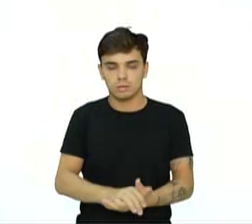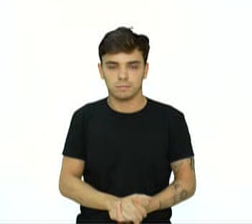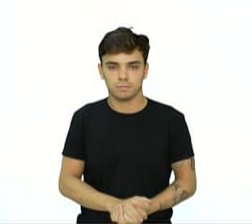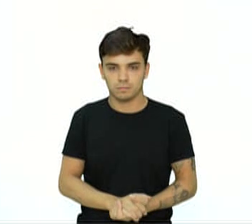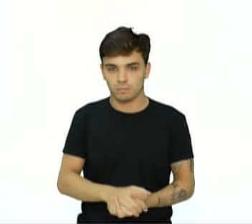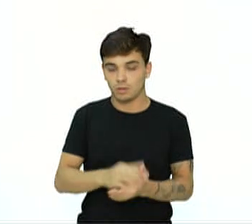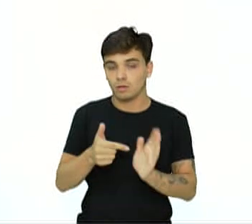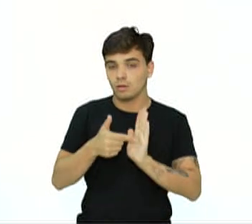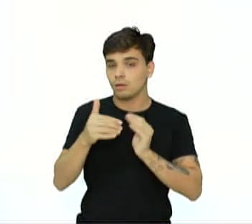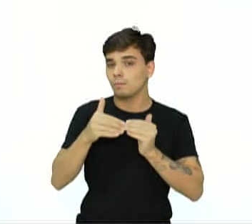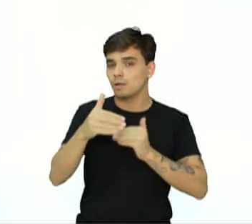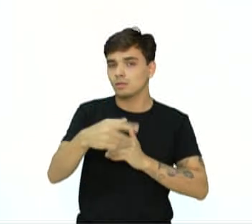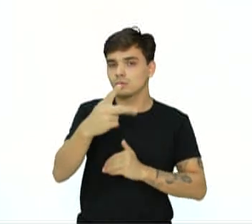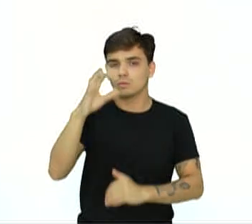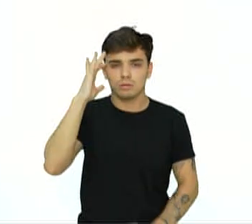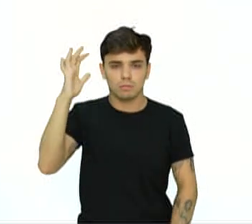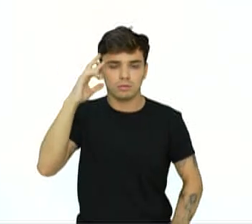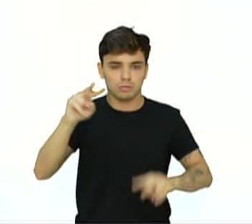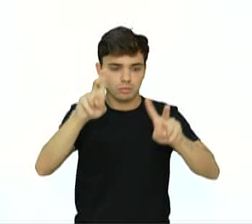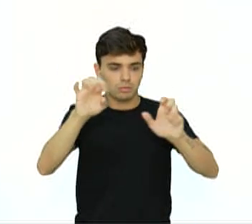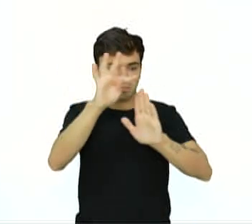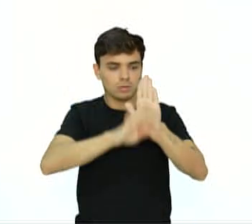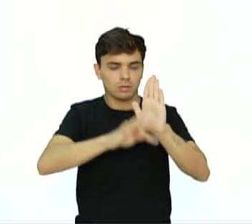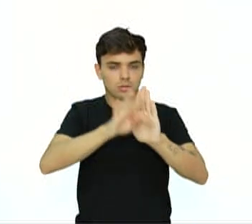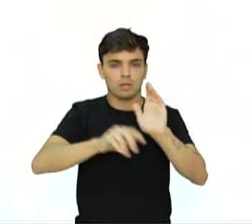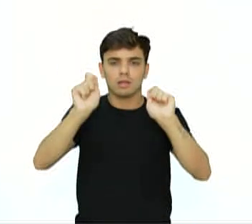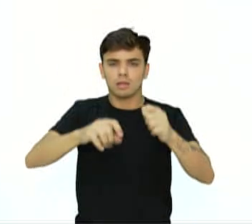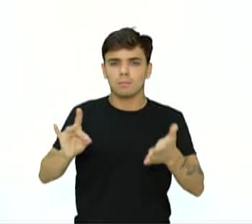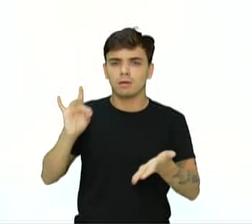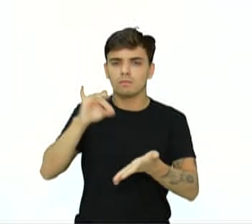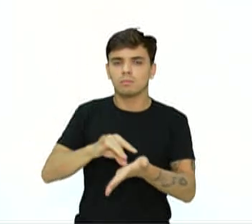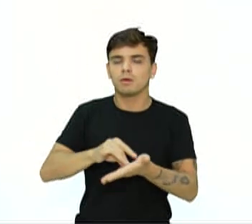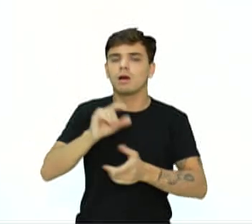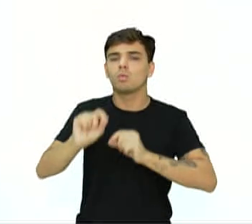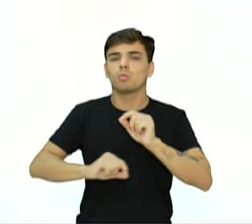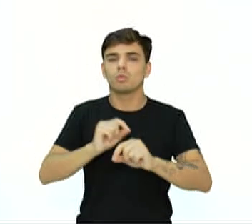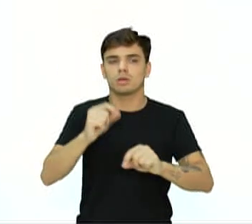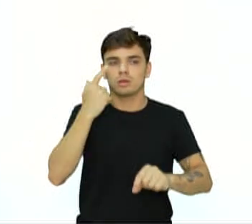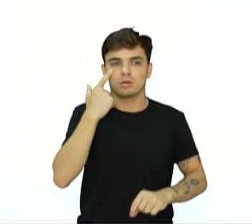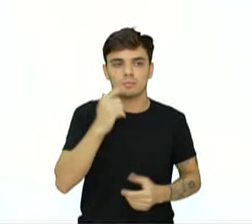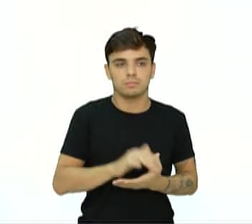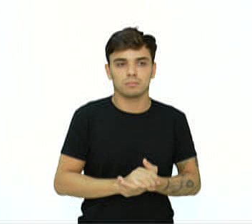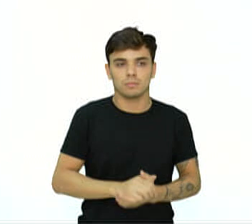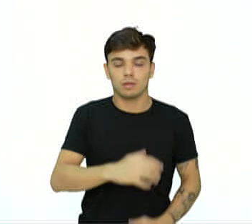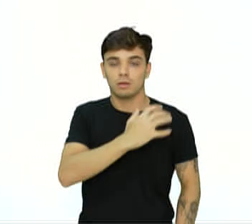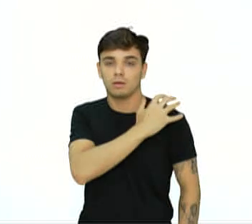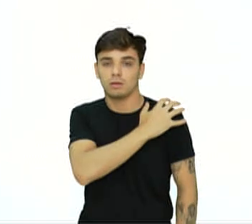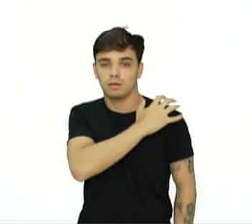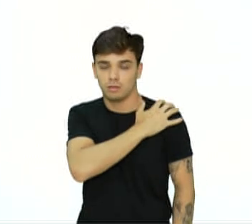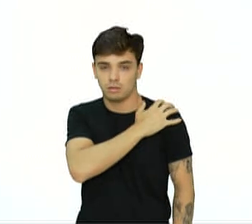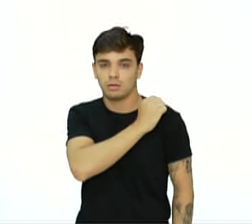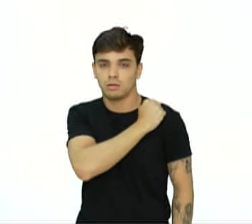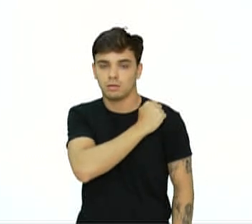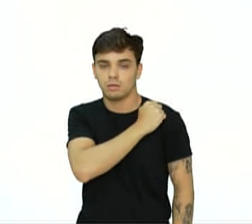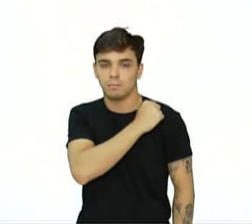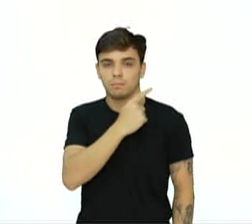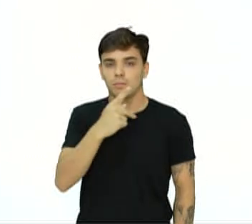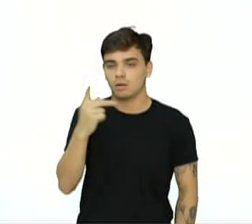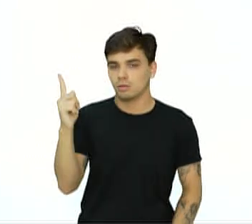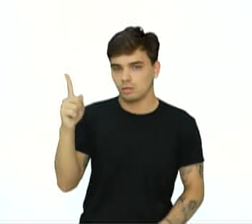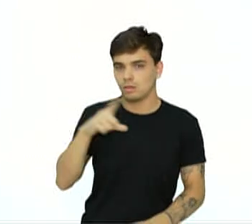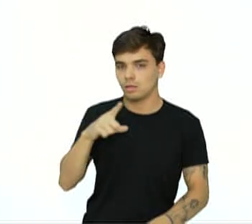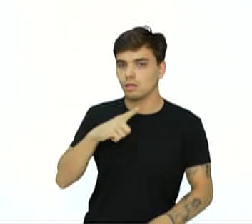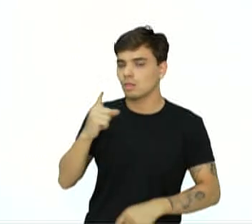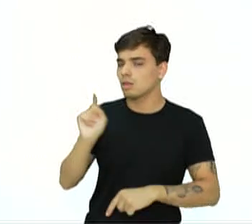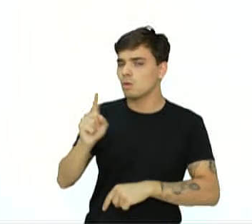suas reflexões sobre estes textos, é possível inferir que, para Gramsci, Platão e Brecht, não participar da